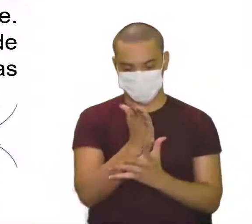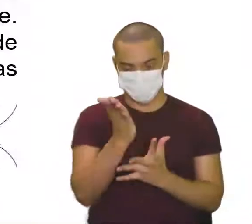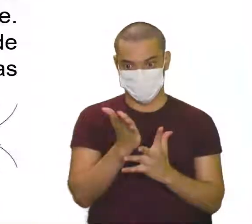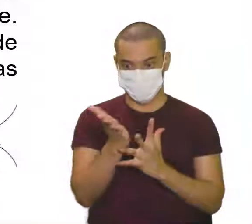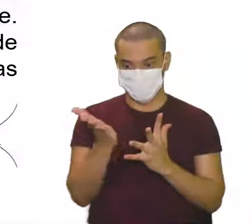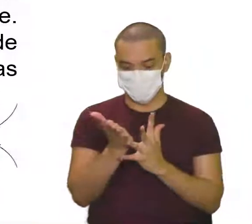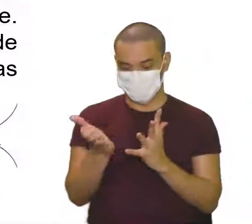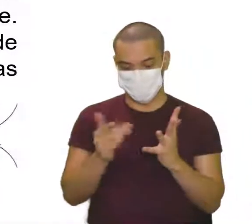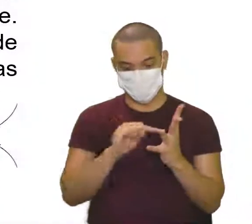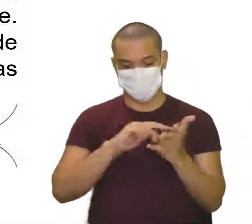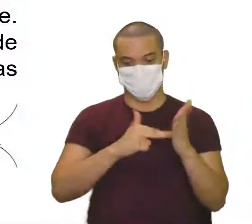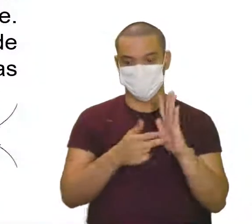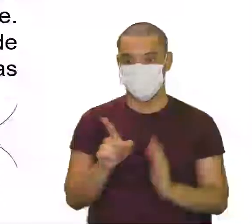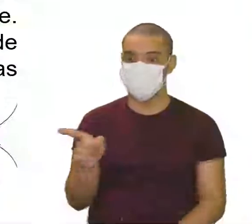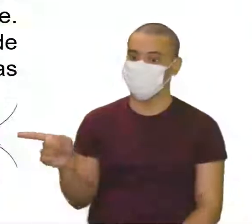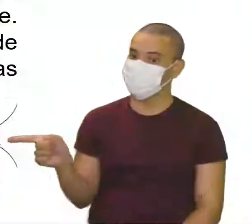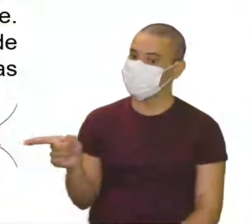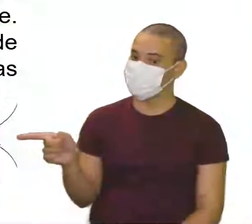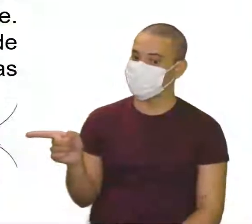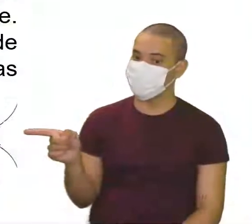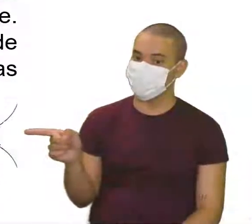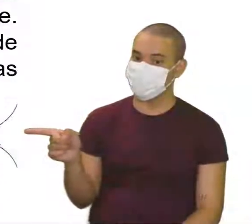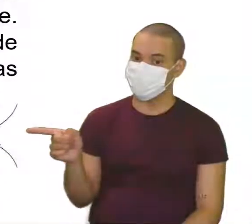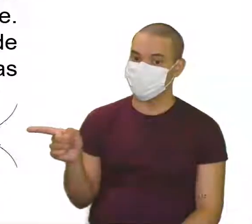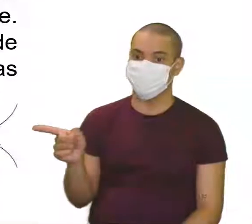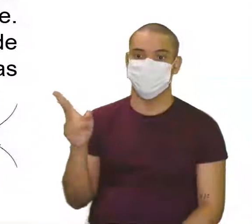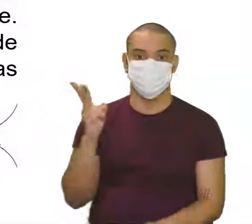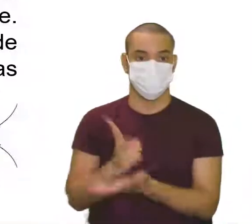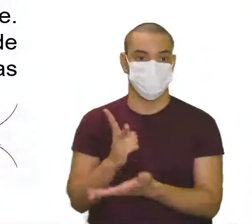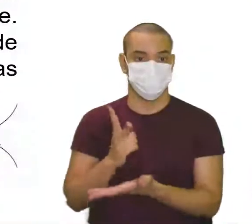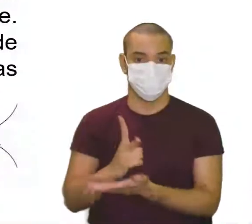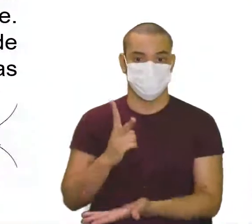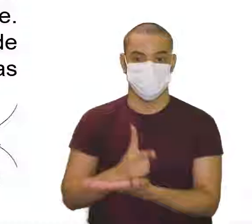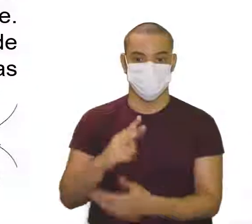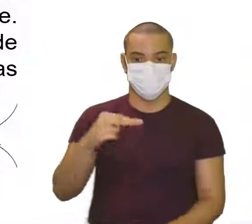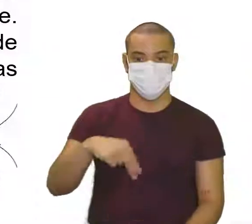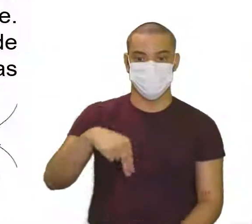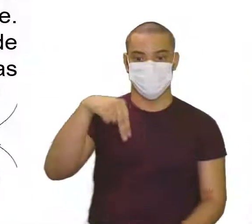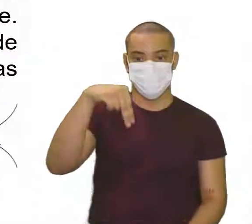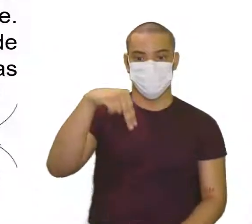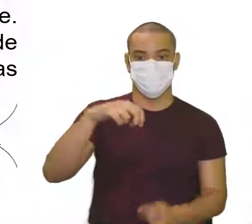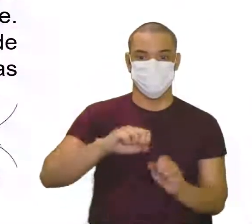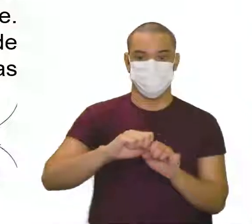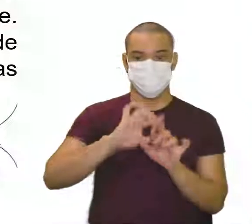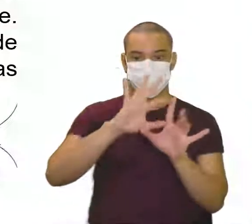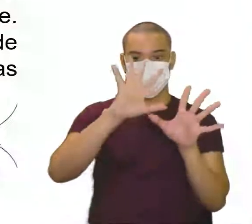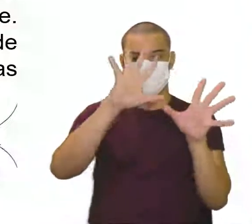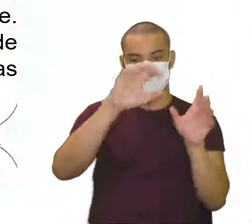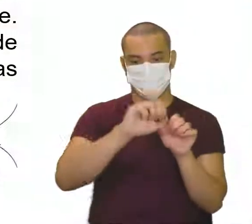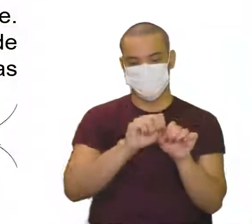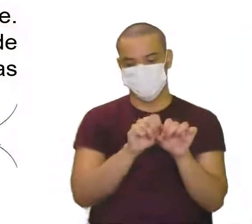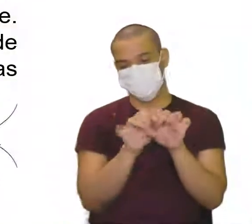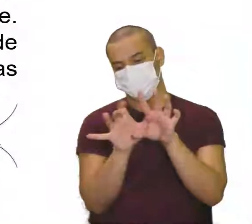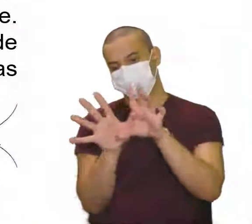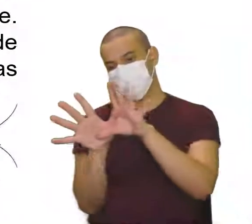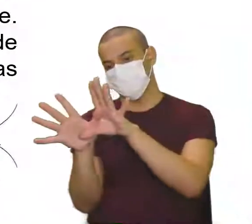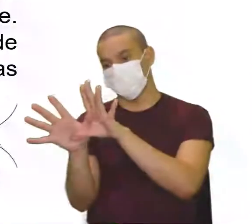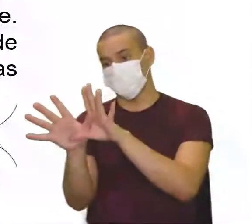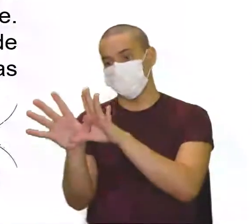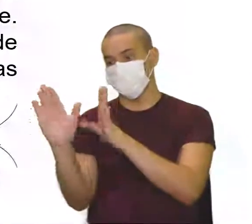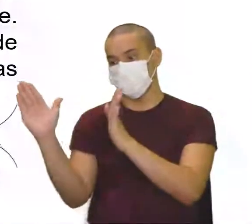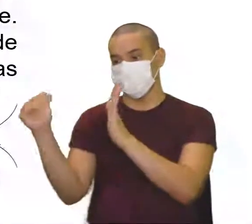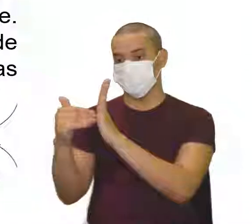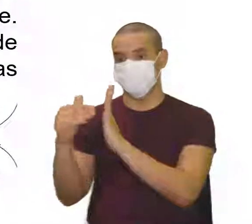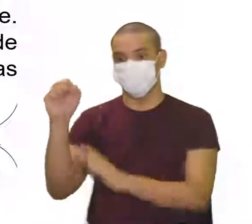magnéticos, elas saem aqui, ó, do norte para o sul, como vocês podem observar. E quando nós formos ver aqui